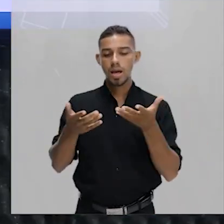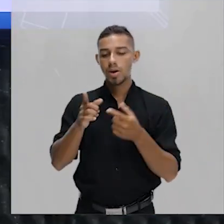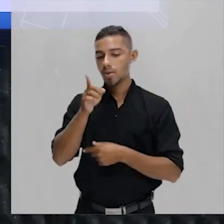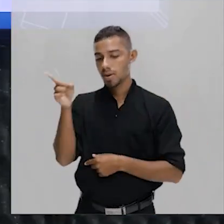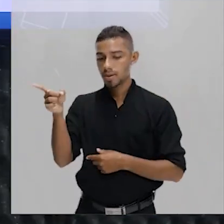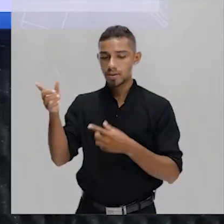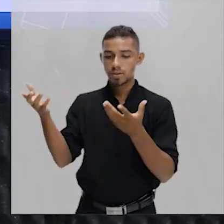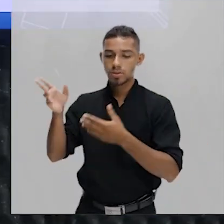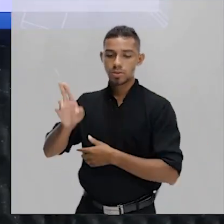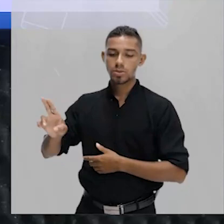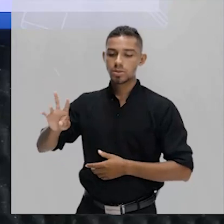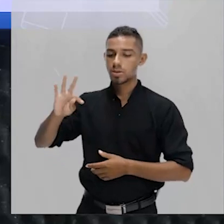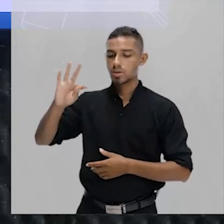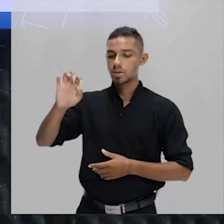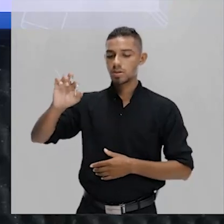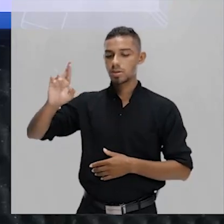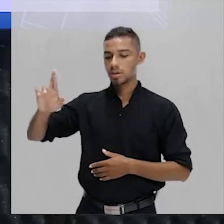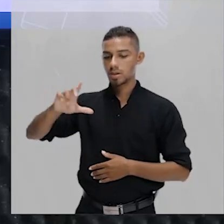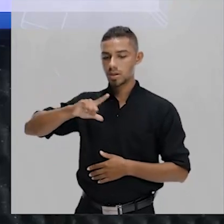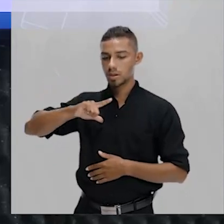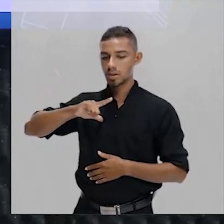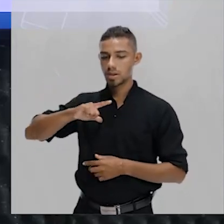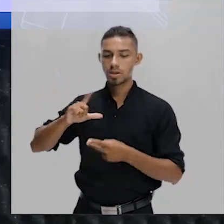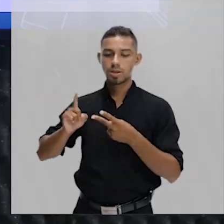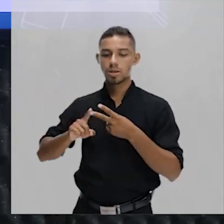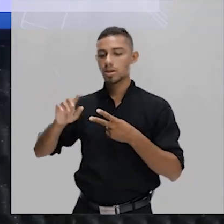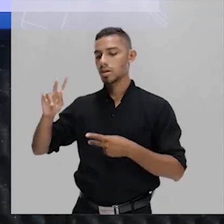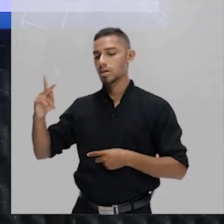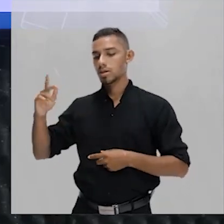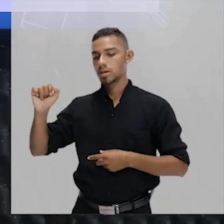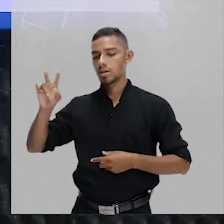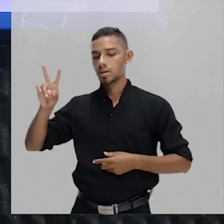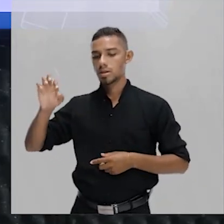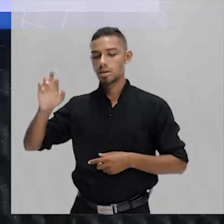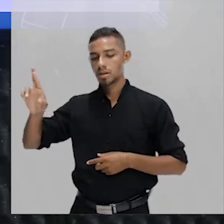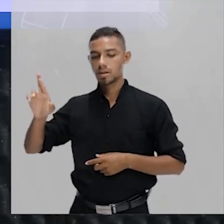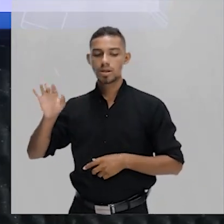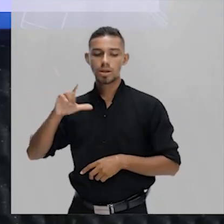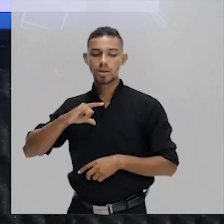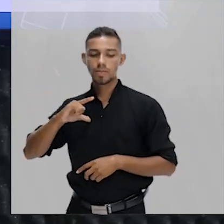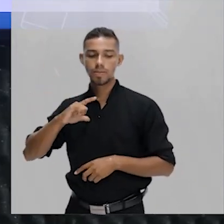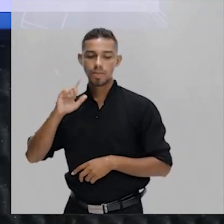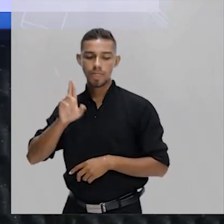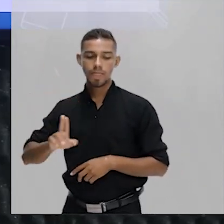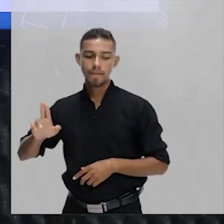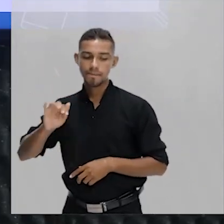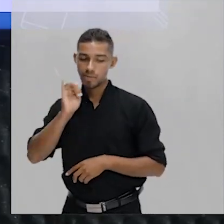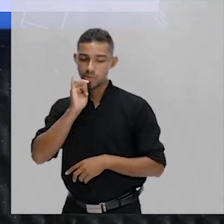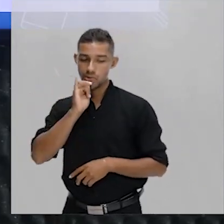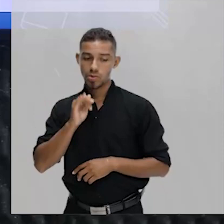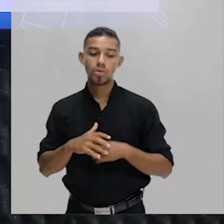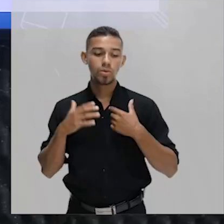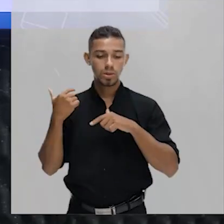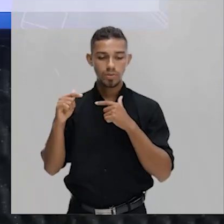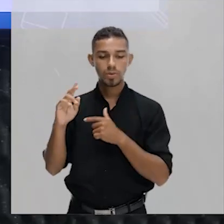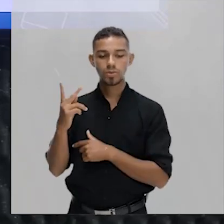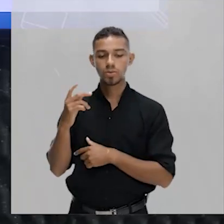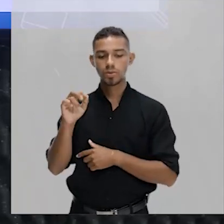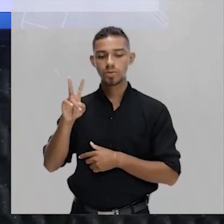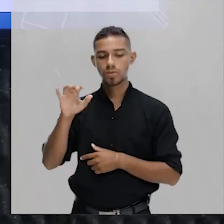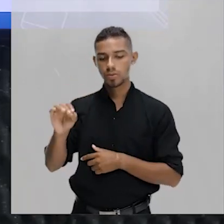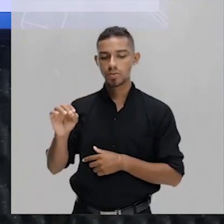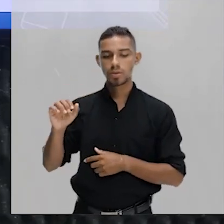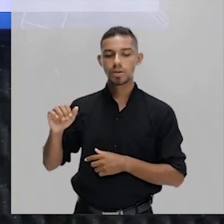Ter e haver. Tá? Então, vamos pegando aí o auxílio desses verbos também. O trabalho havia